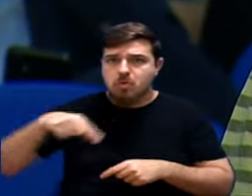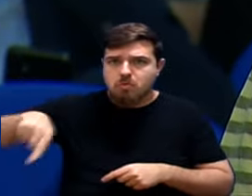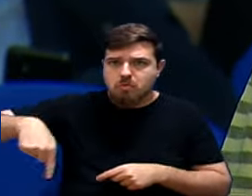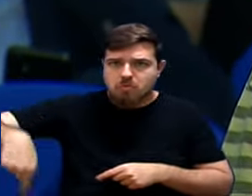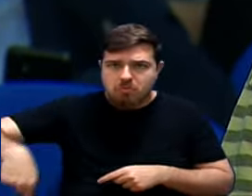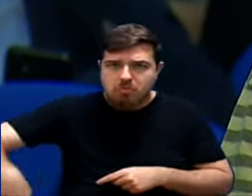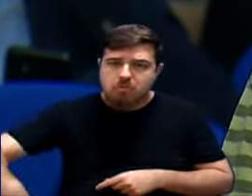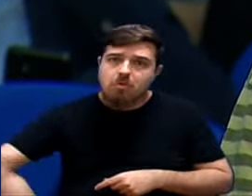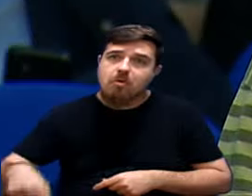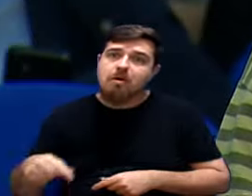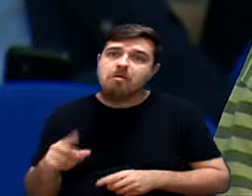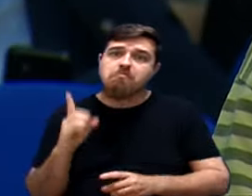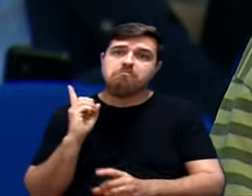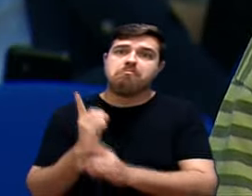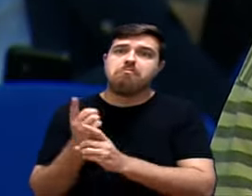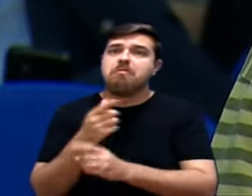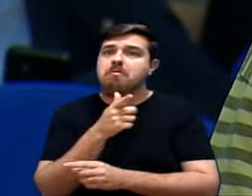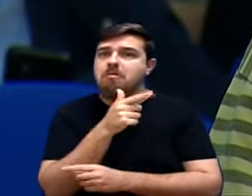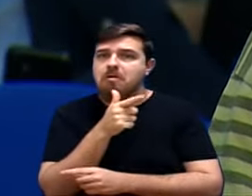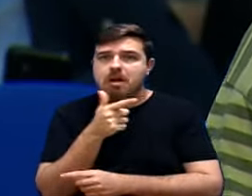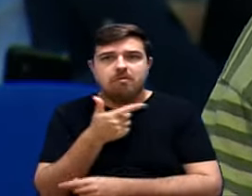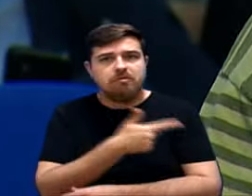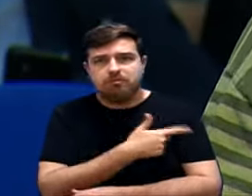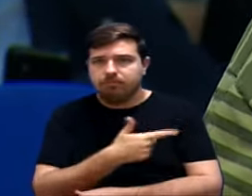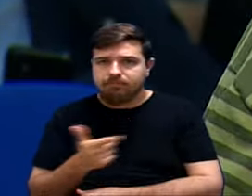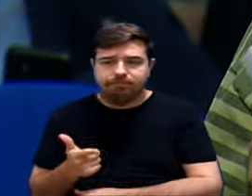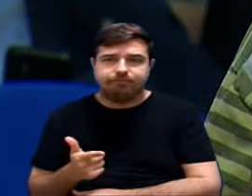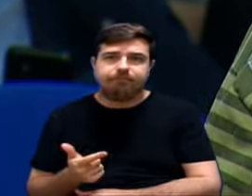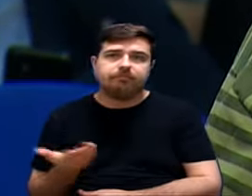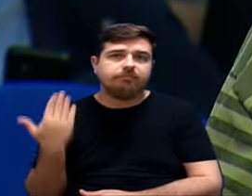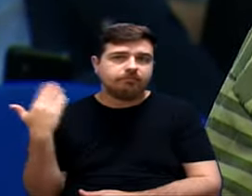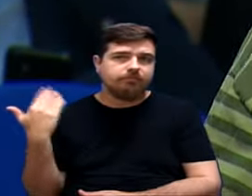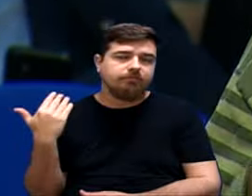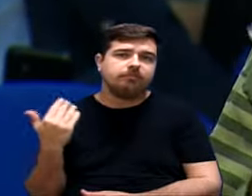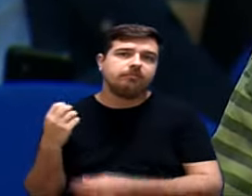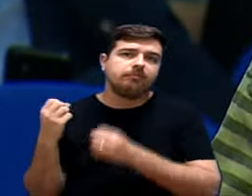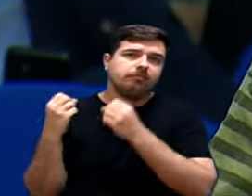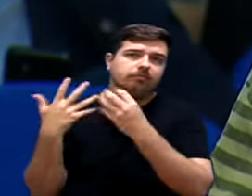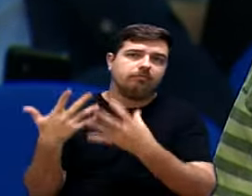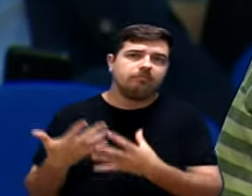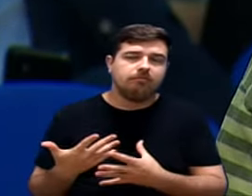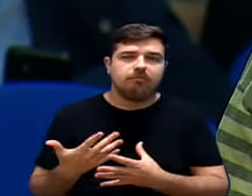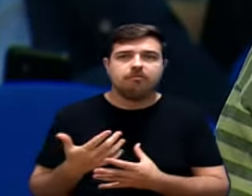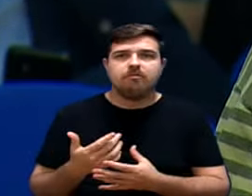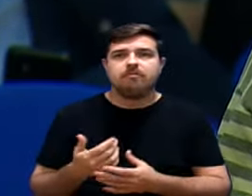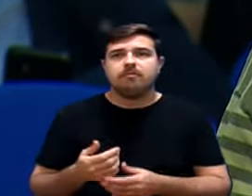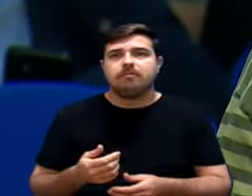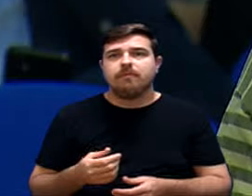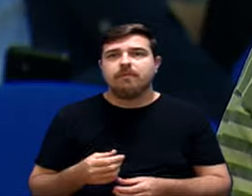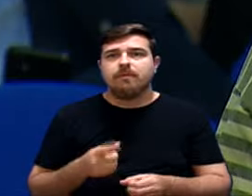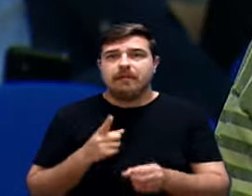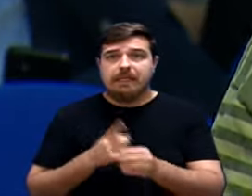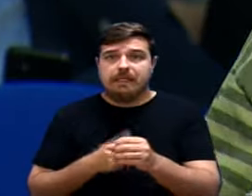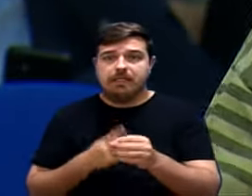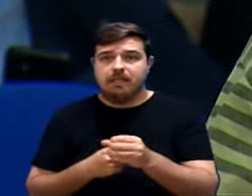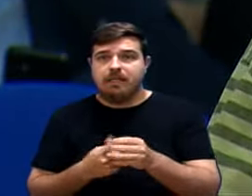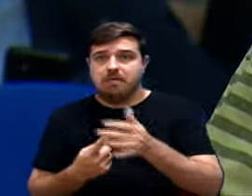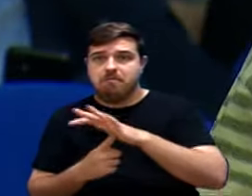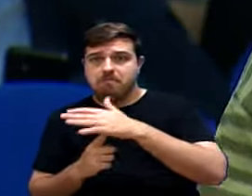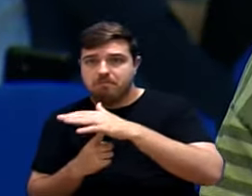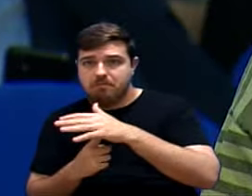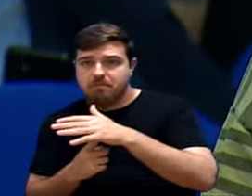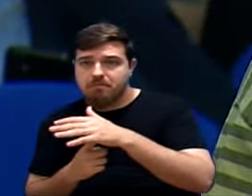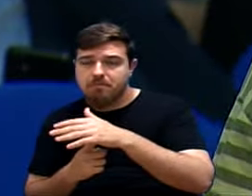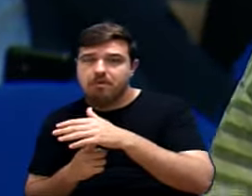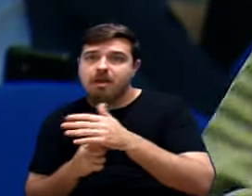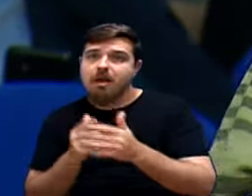de 100 m e não encontra água ou seja alguém fez um comentário há um tempo atrás se ter uma cidade para não ter um parque aquático é Sorocaba e se ter um bairro para não